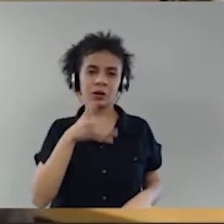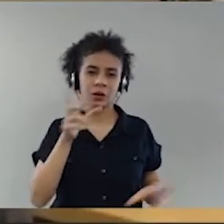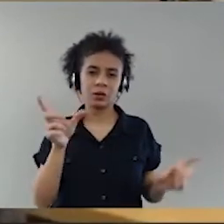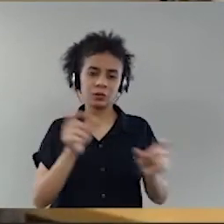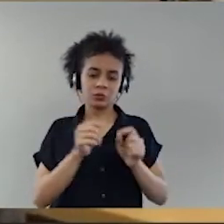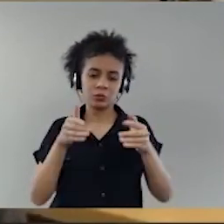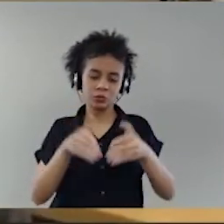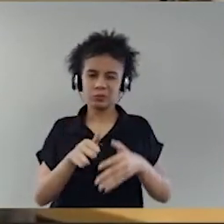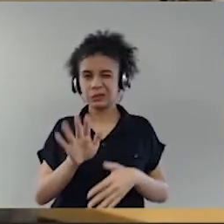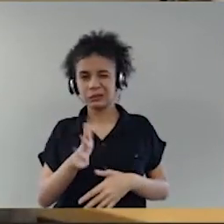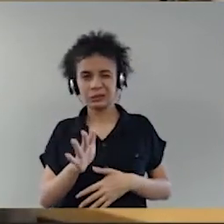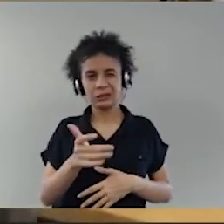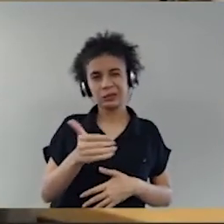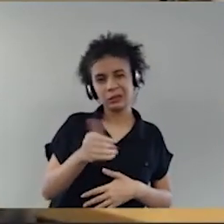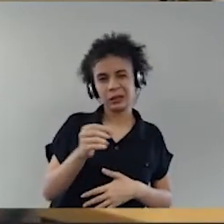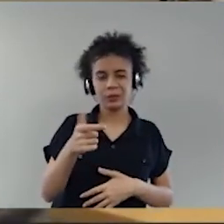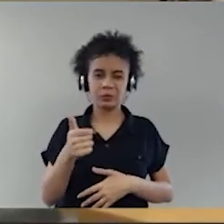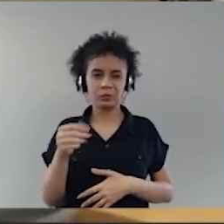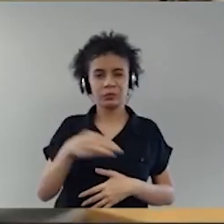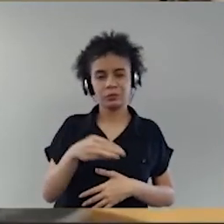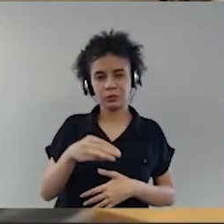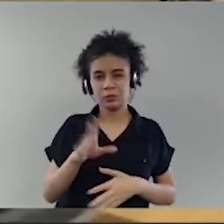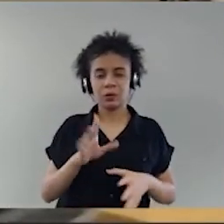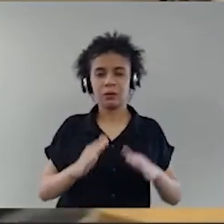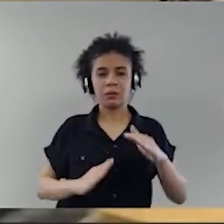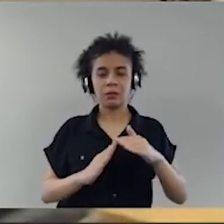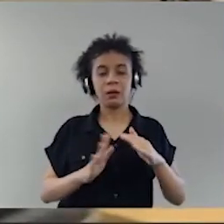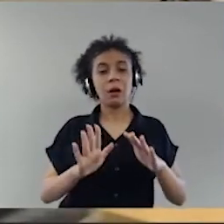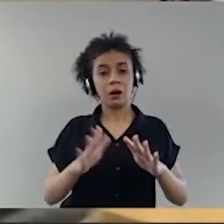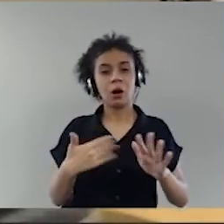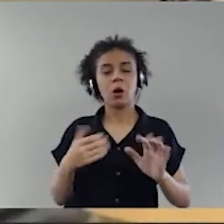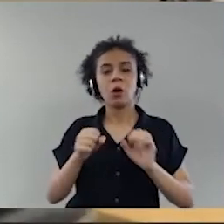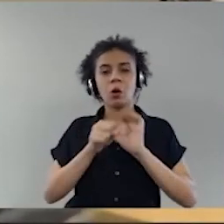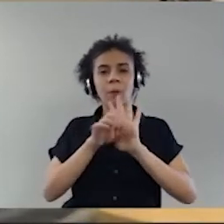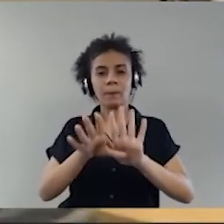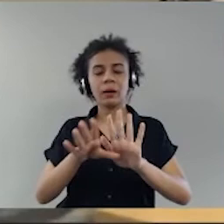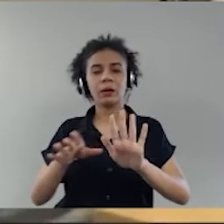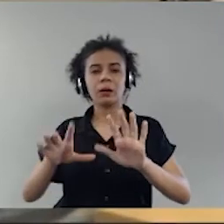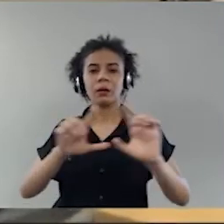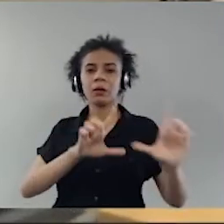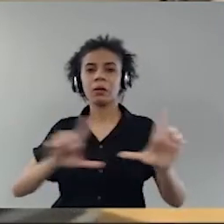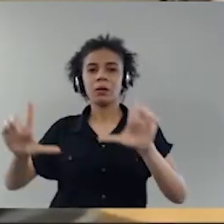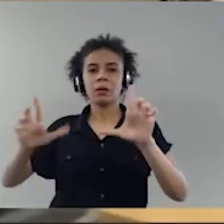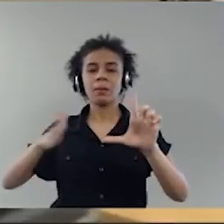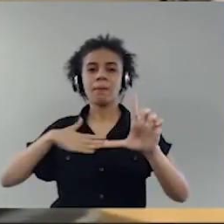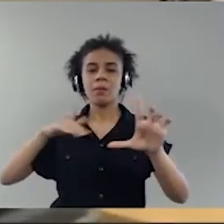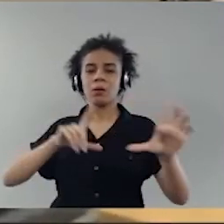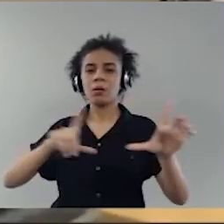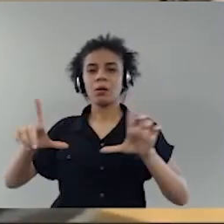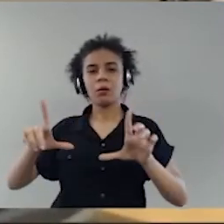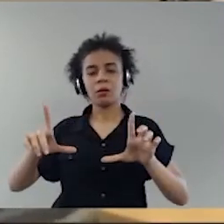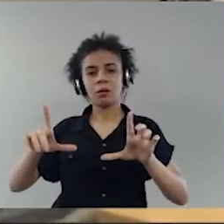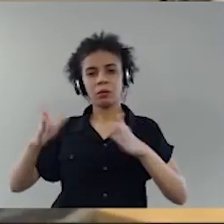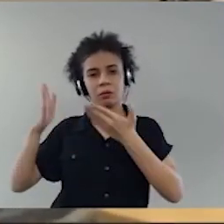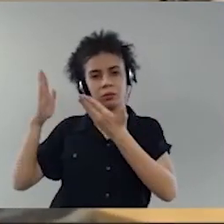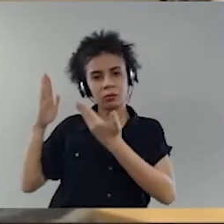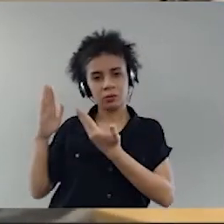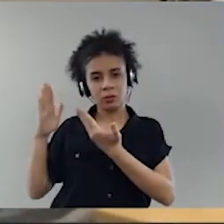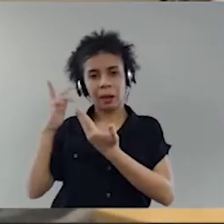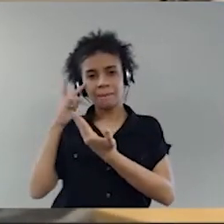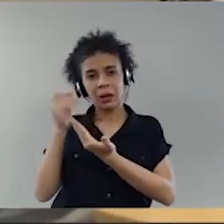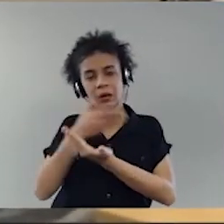resumir aí a uns 10, 12 minutos, no máximo. Eu vou compartilhar aqui minha tela para que